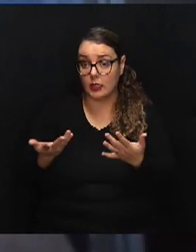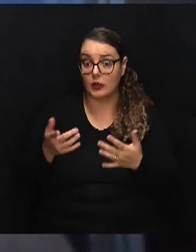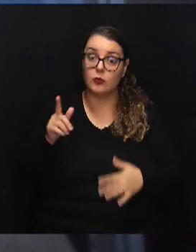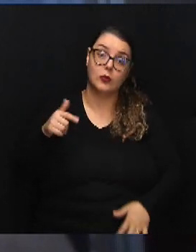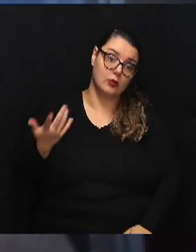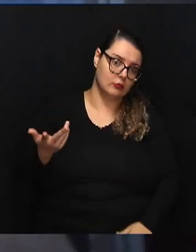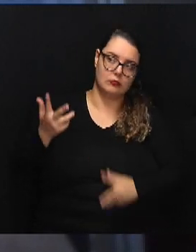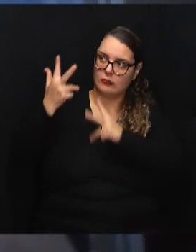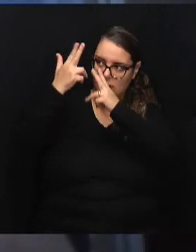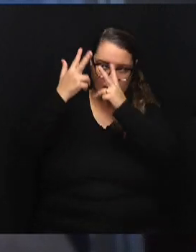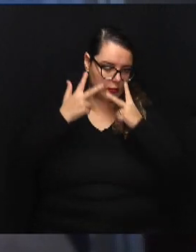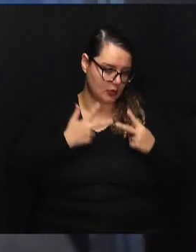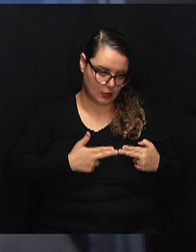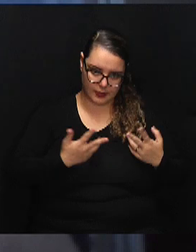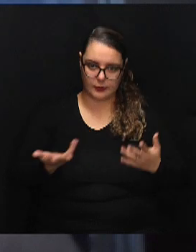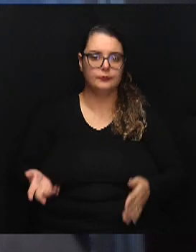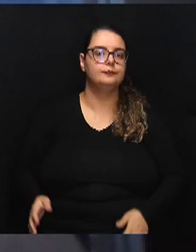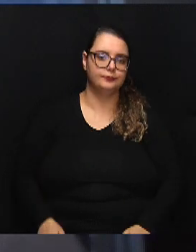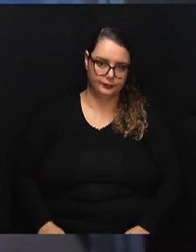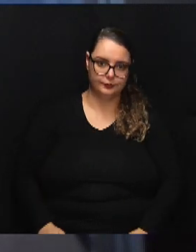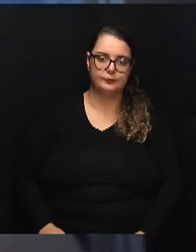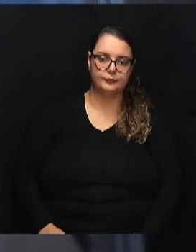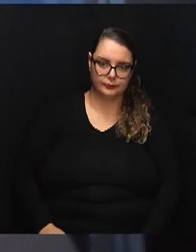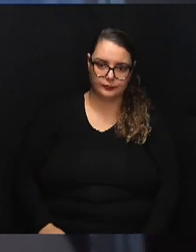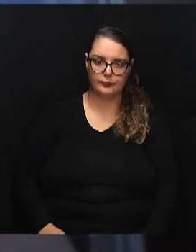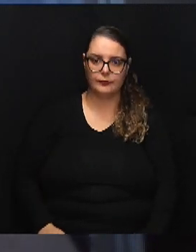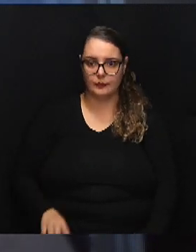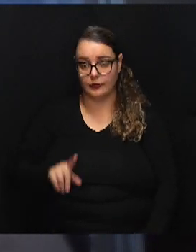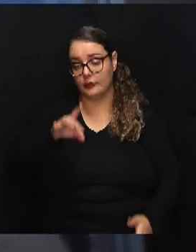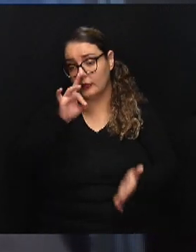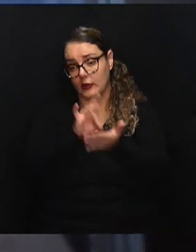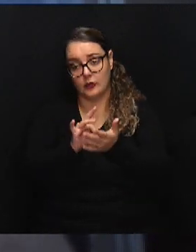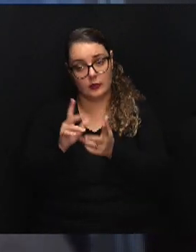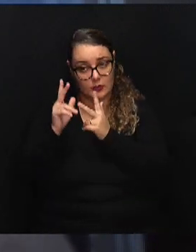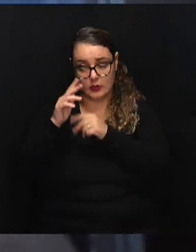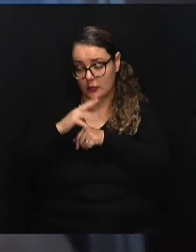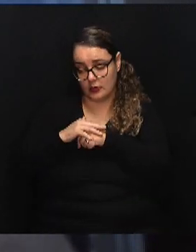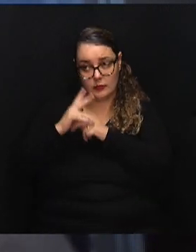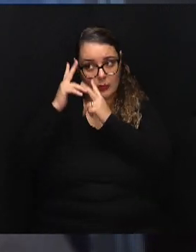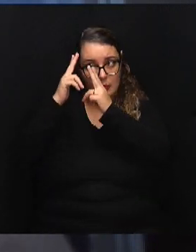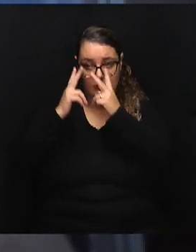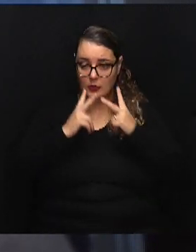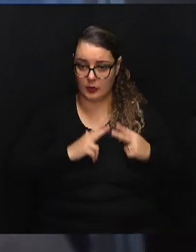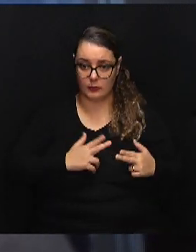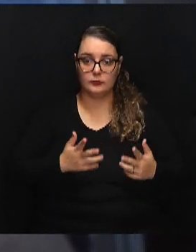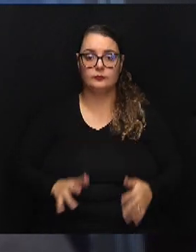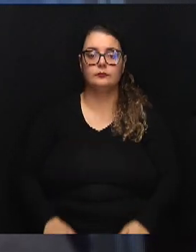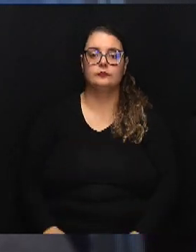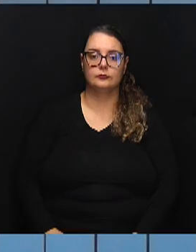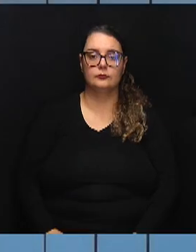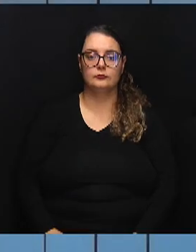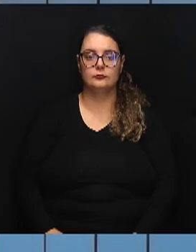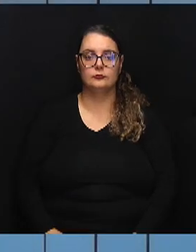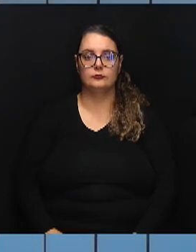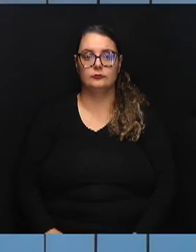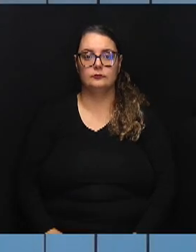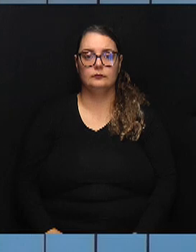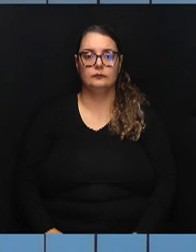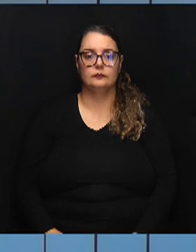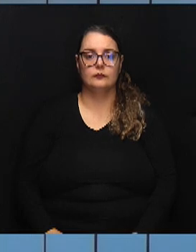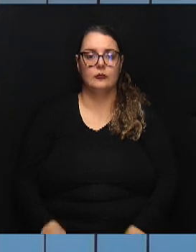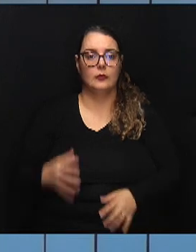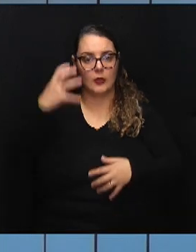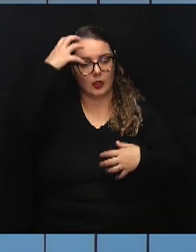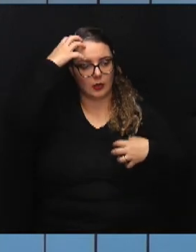é a mesma, né? Ela é a origem da doença, ela é a mesma. Só atacam ali